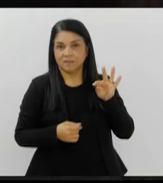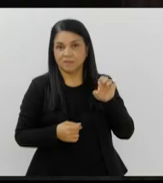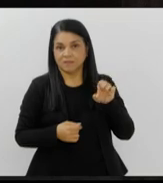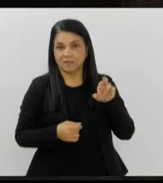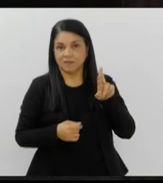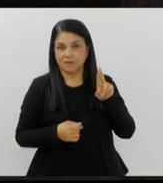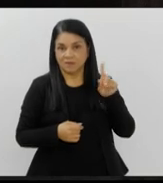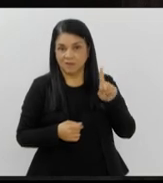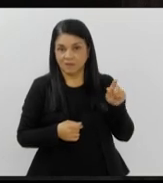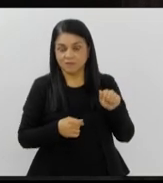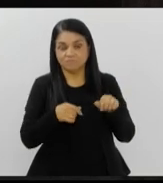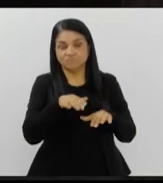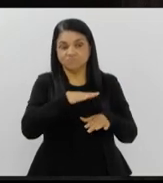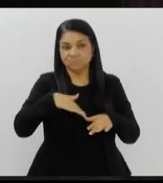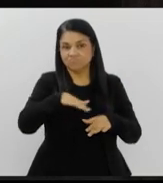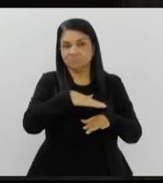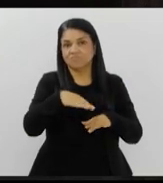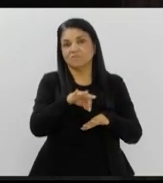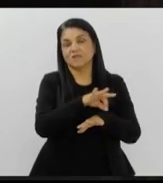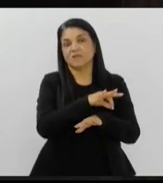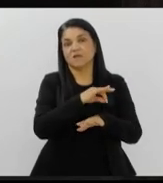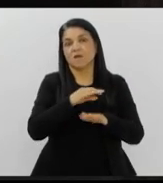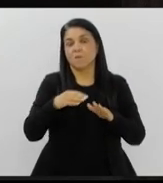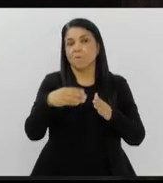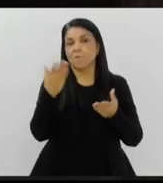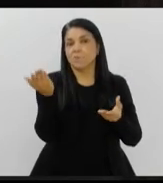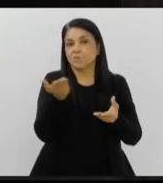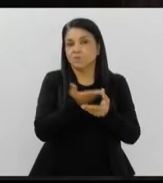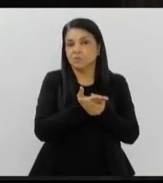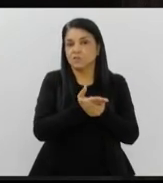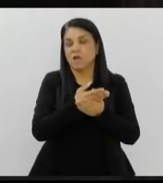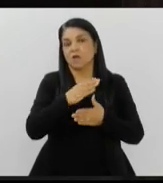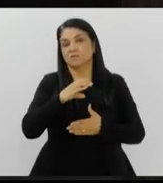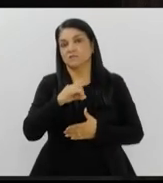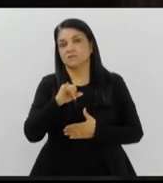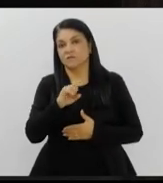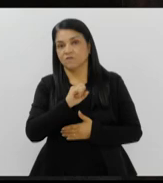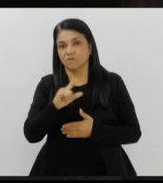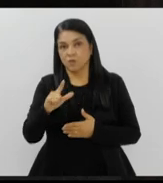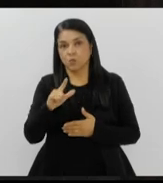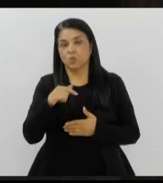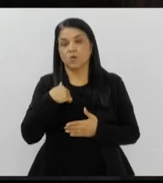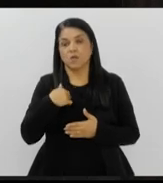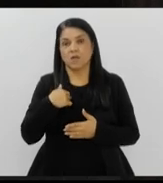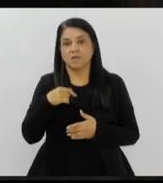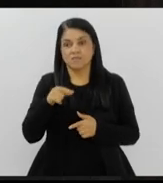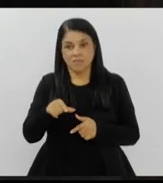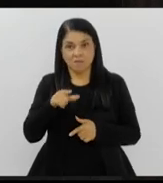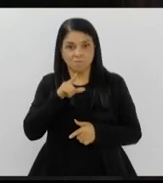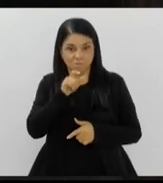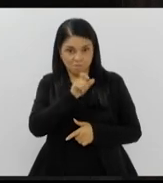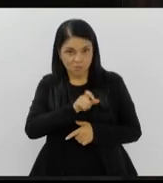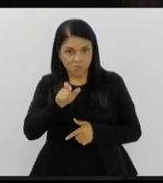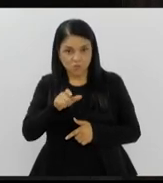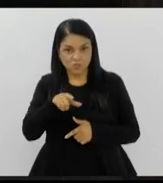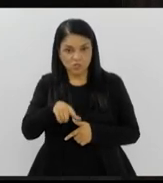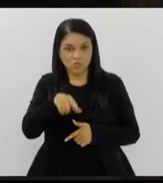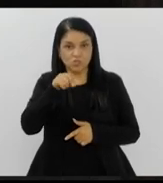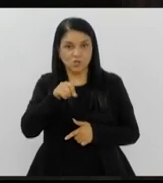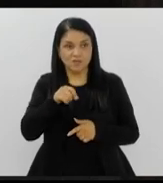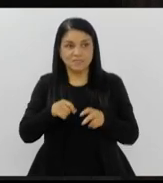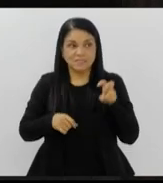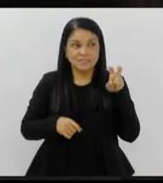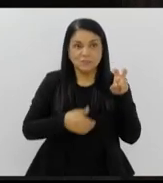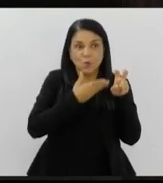civil, processual civil, e muitos dizem que preferem cinco homens do que ela numa mesa de negociação, e